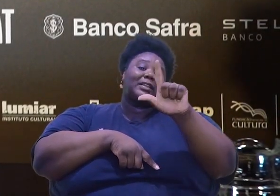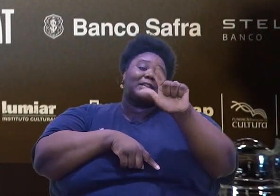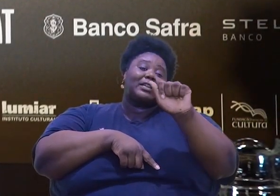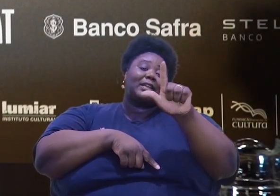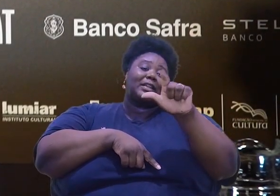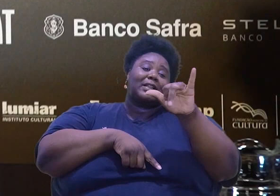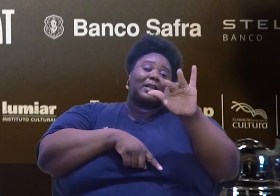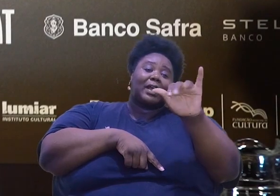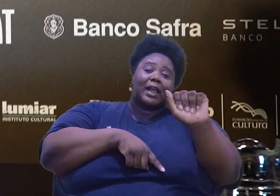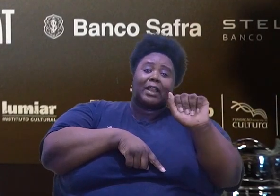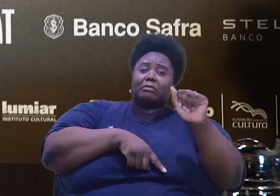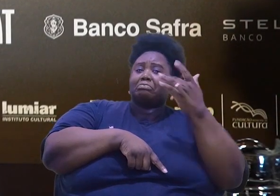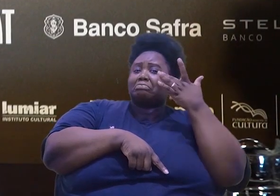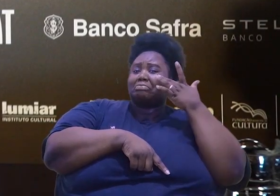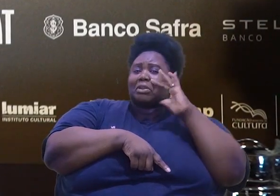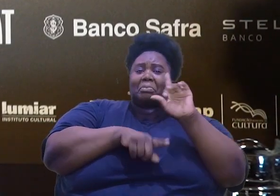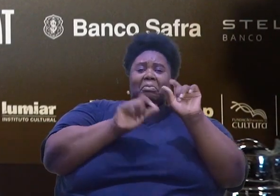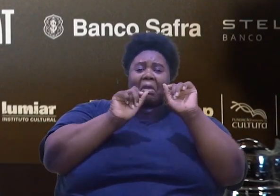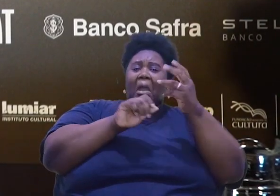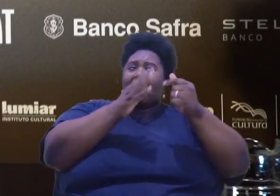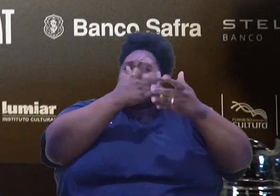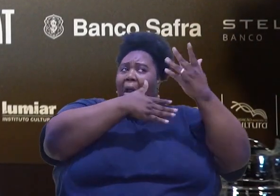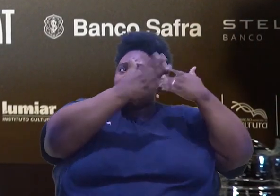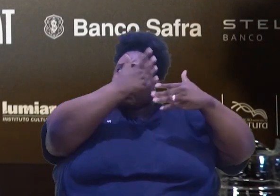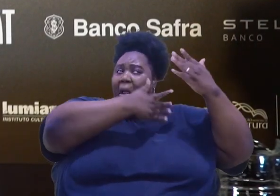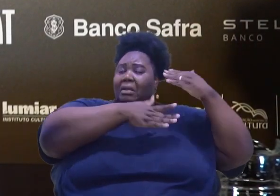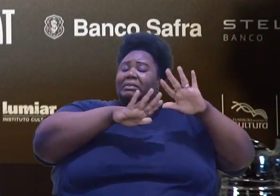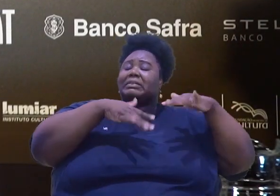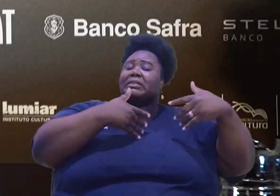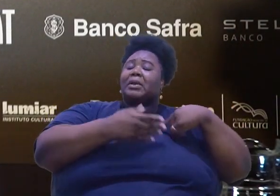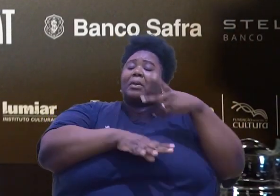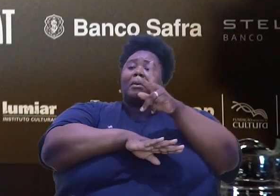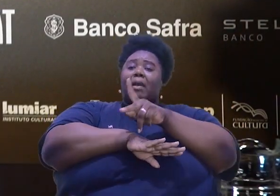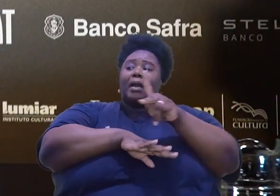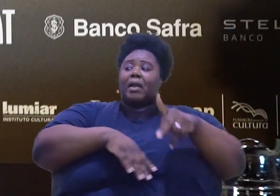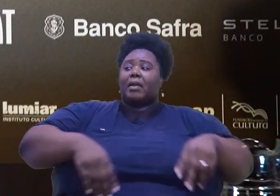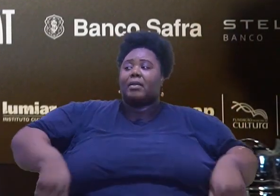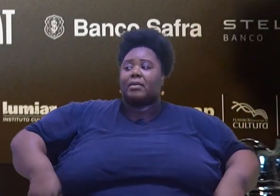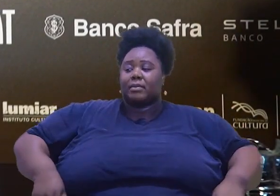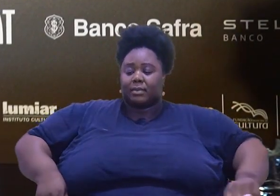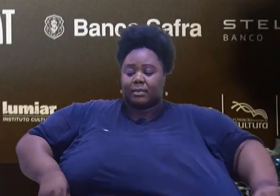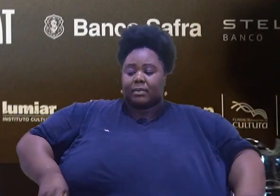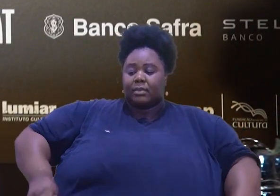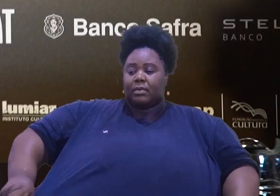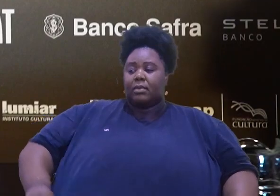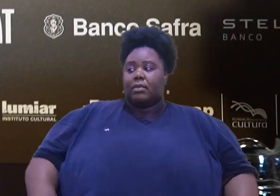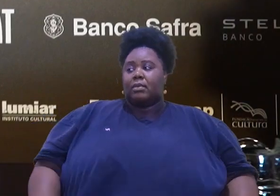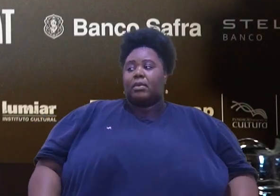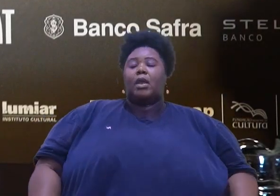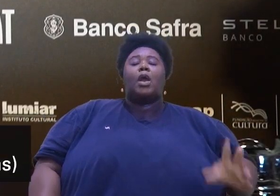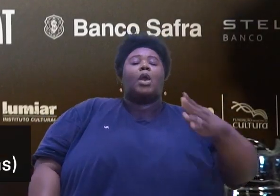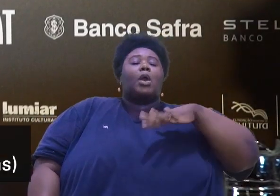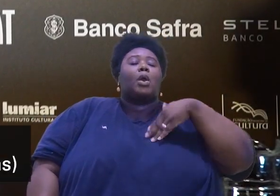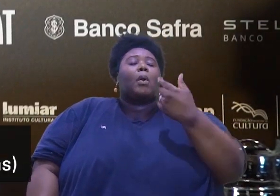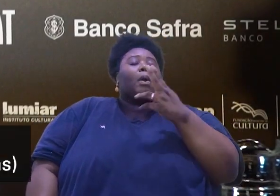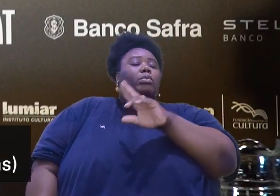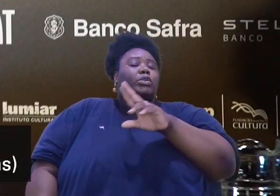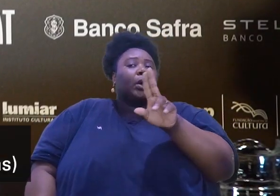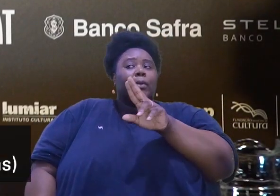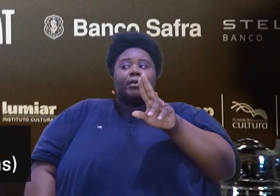naquela época nem se pensava. Então, a professora, todo mundo perguntava, como é que você chama? E